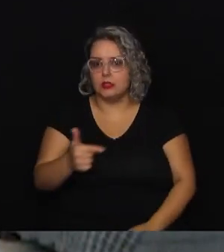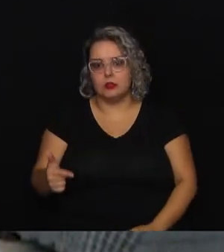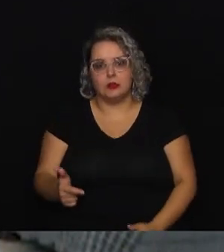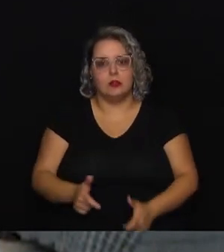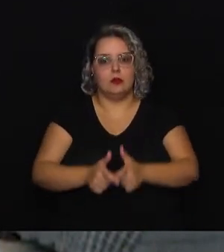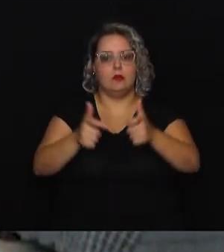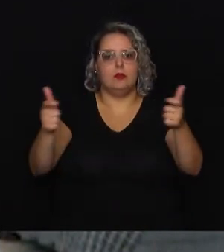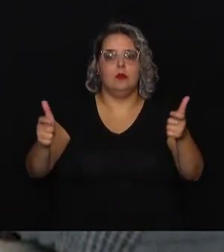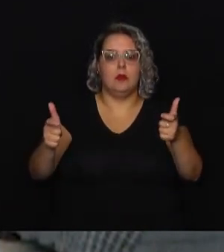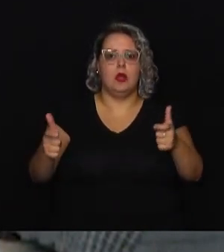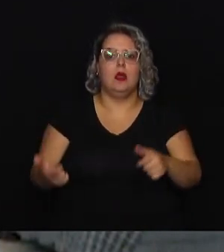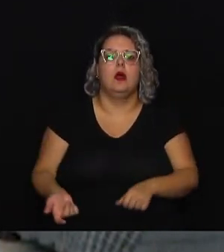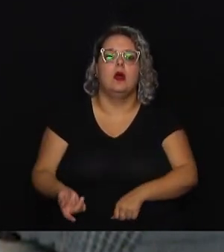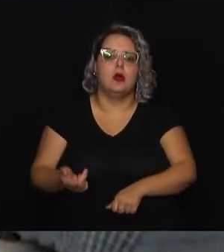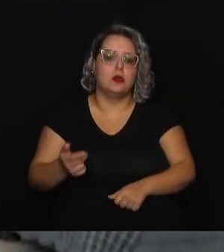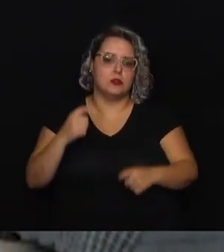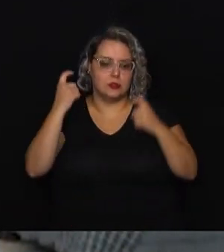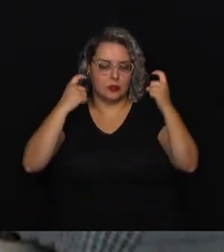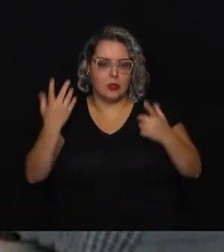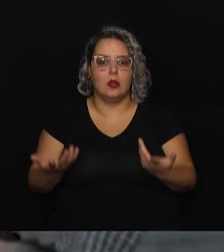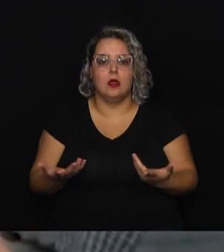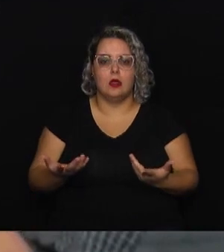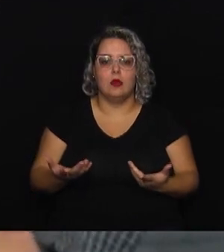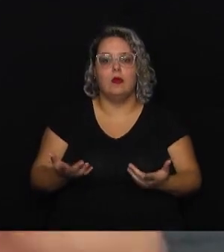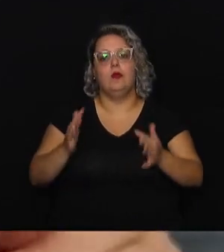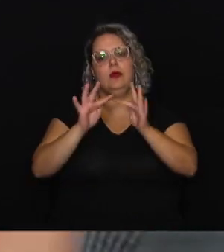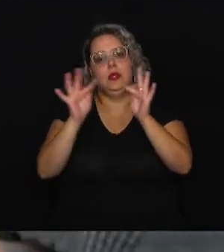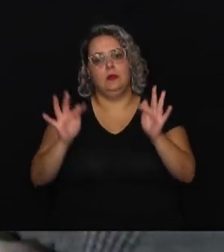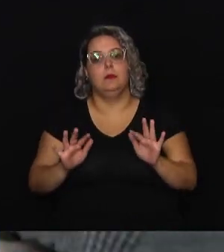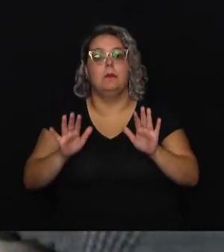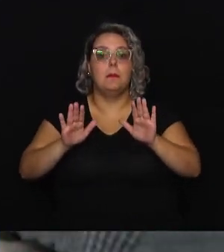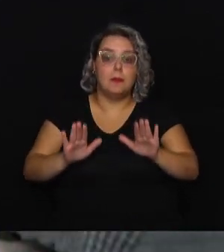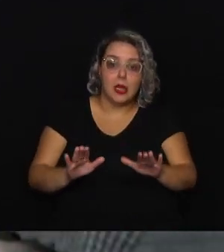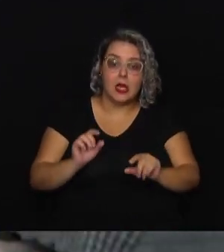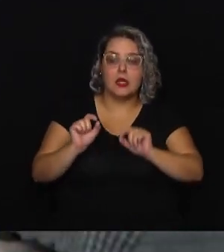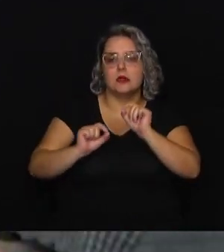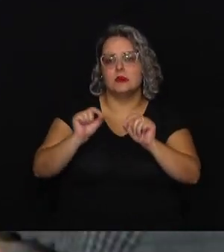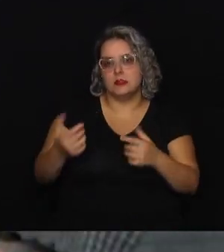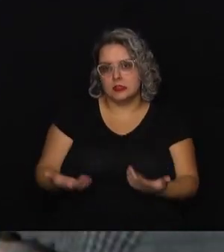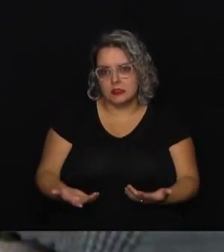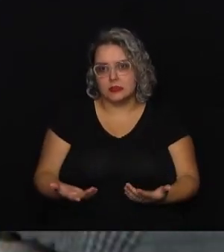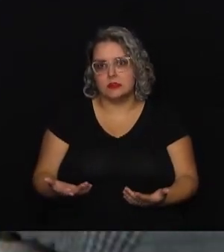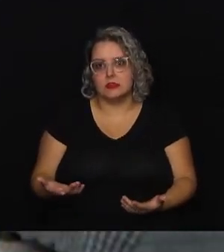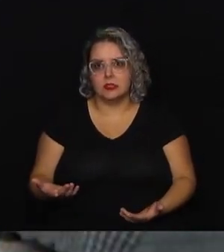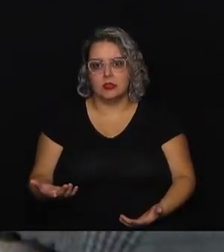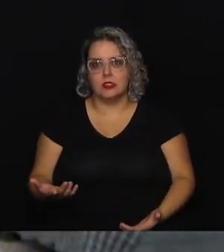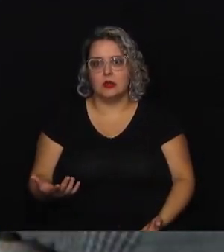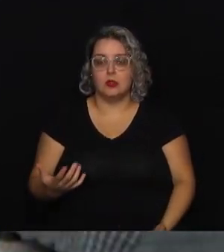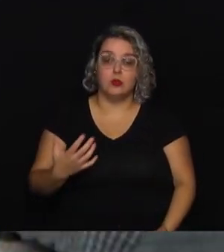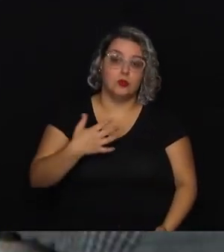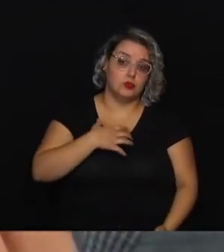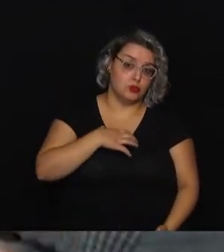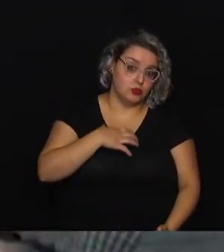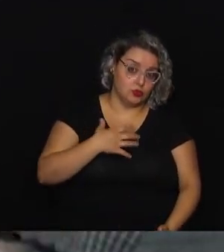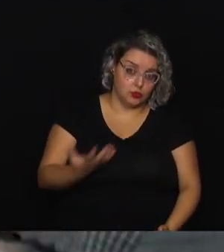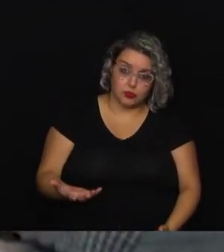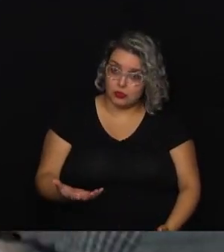não, felizmente, né? Mas é aquela coisa, quem está com um sinal aí, né, com algum